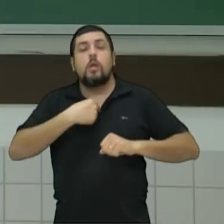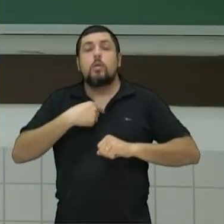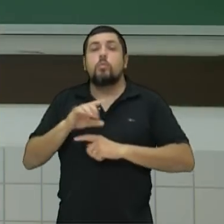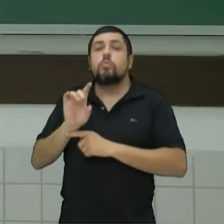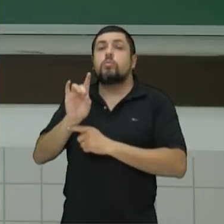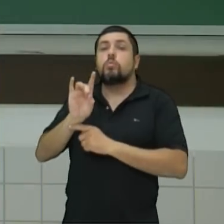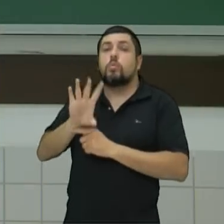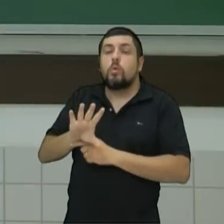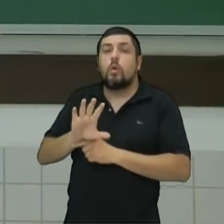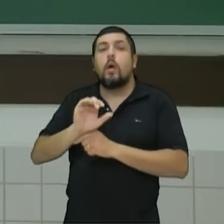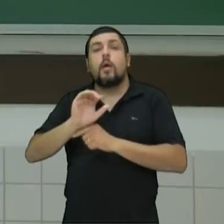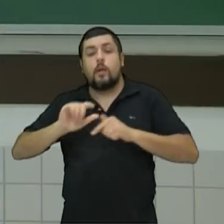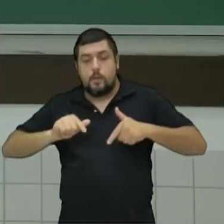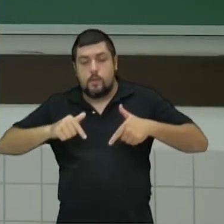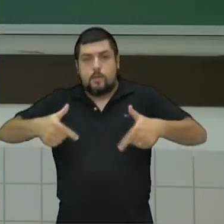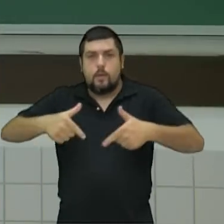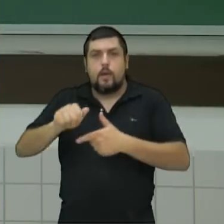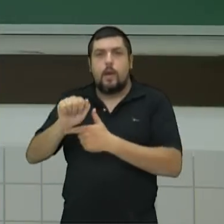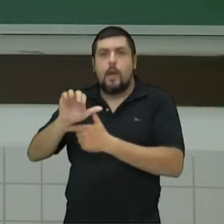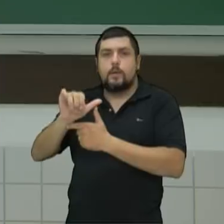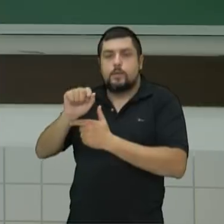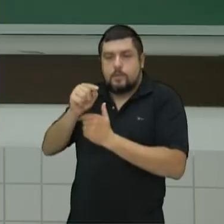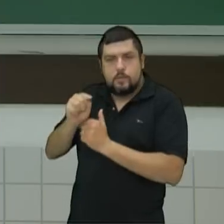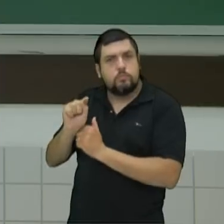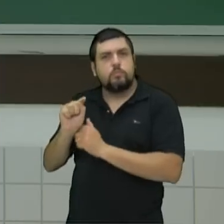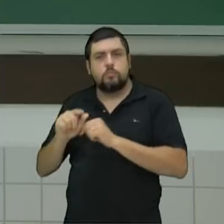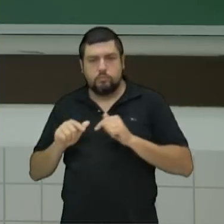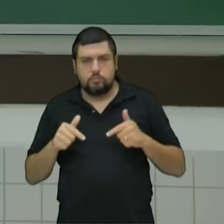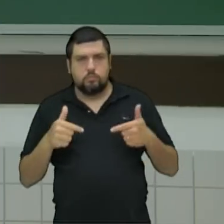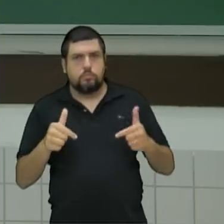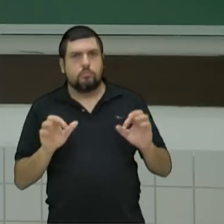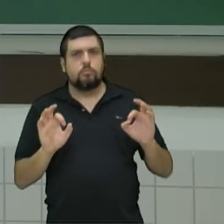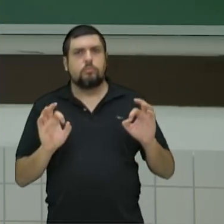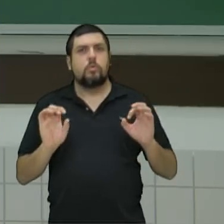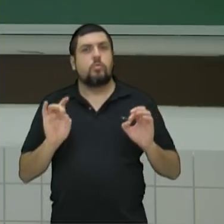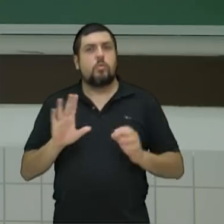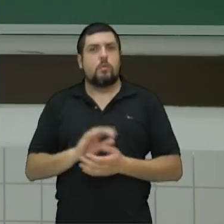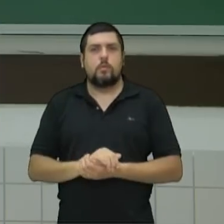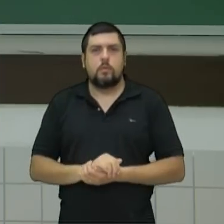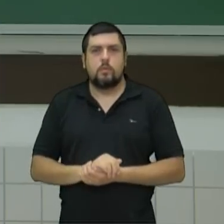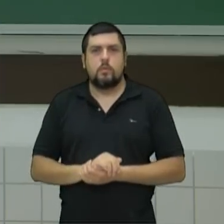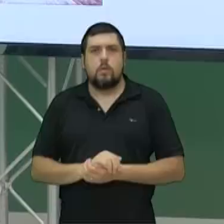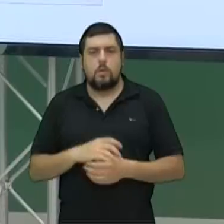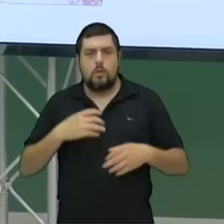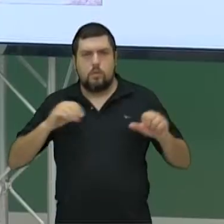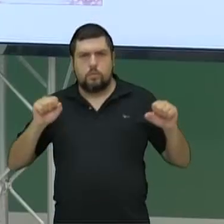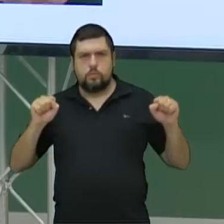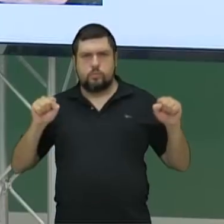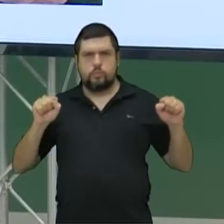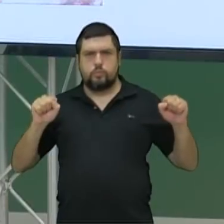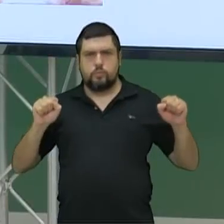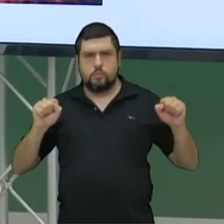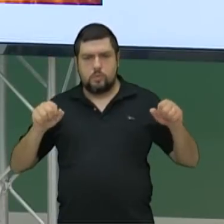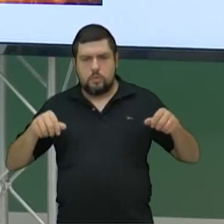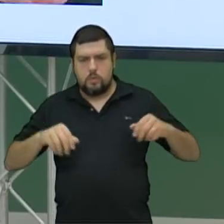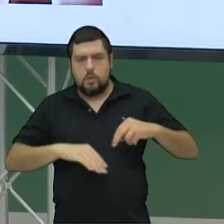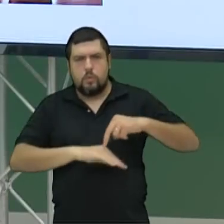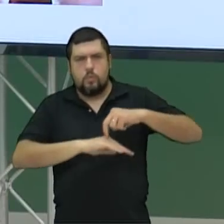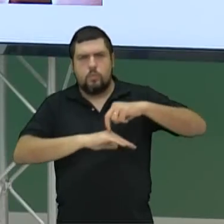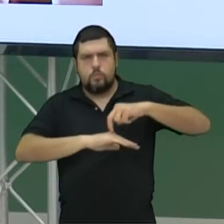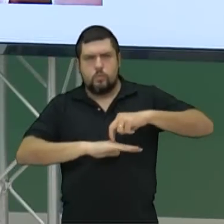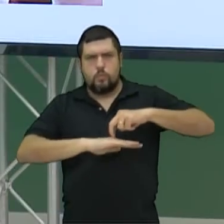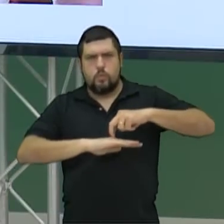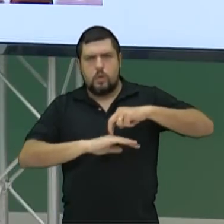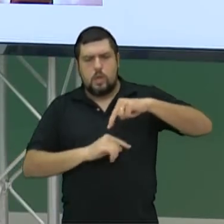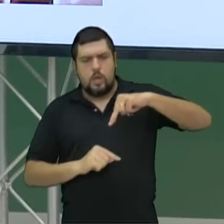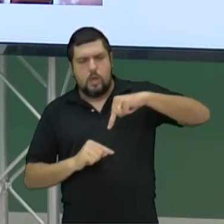ação. Como assim? Eu promovo a ação de empurrar o supino, por exemplo, o